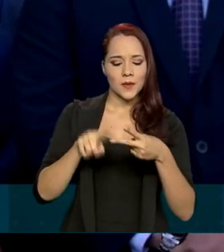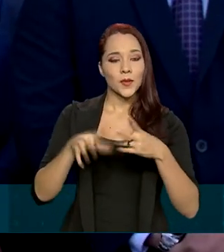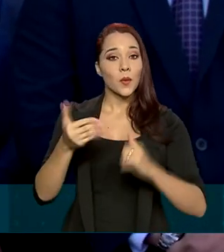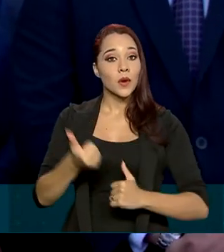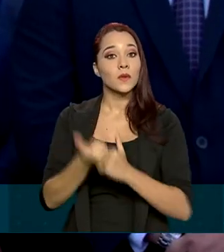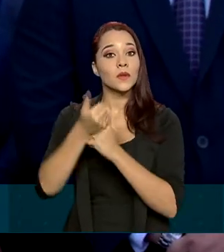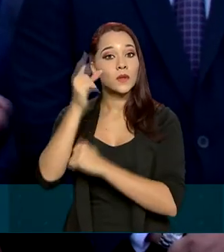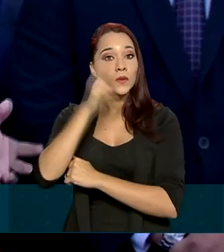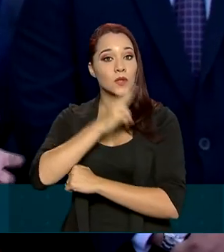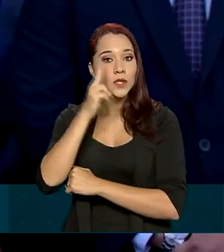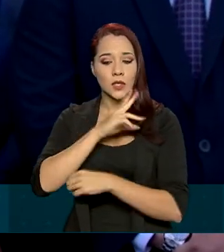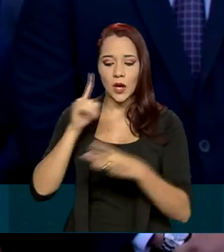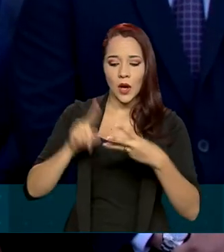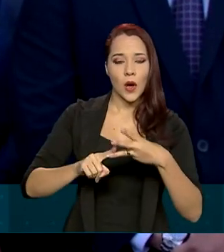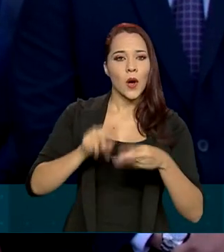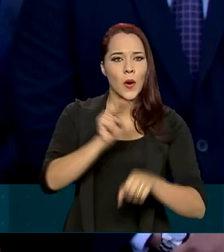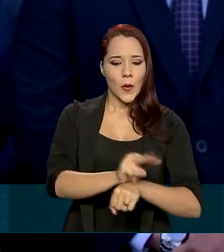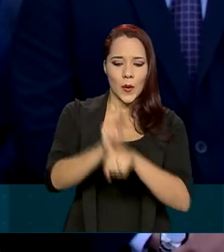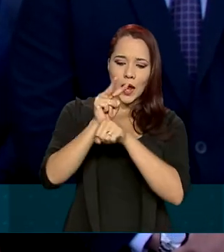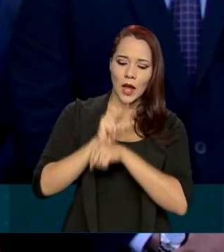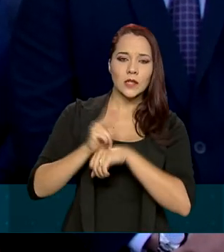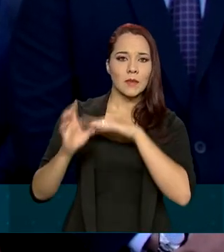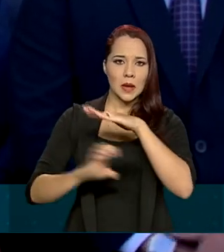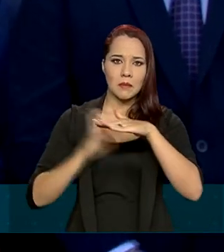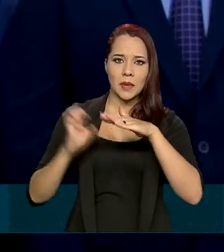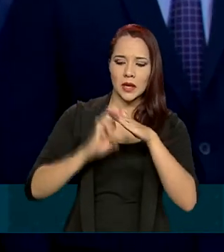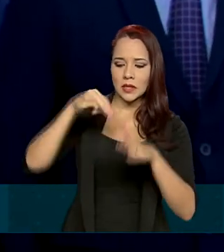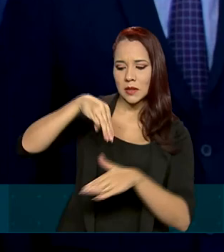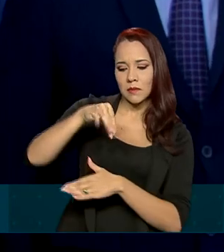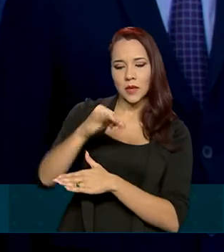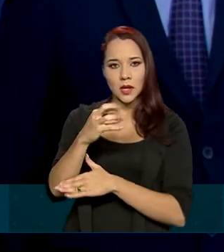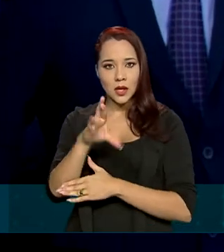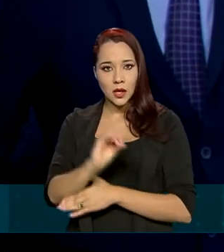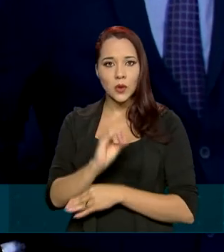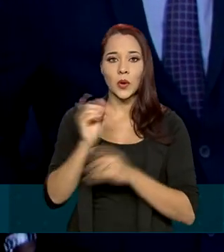auxílio emergencial, o crédito para micro e pequena empresa,